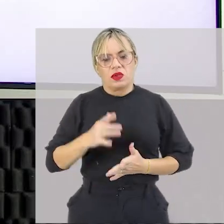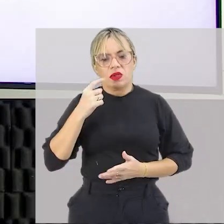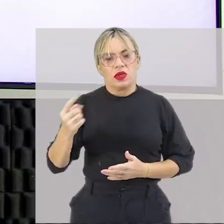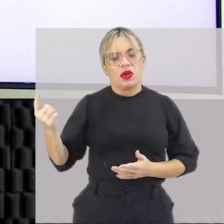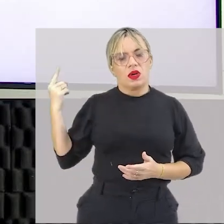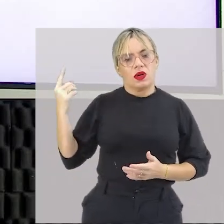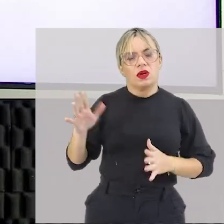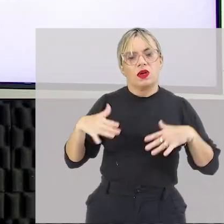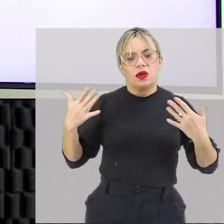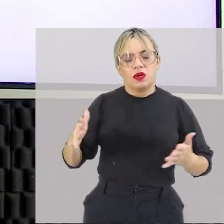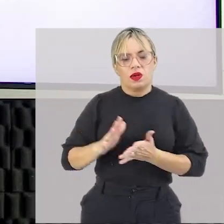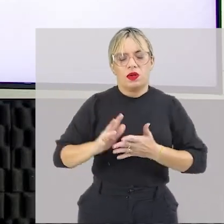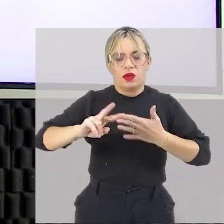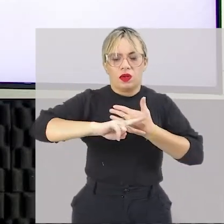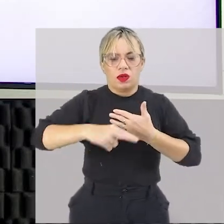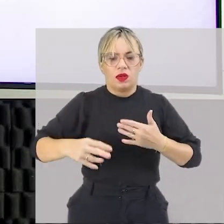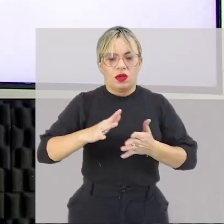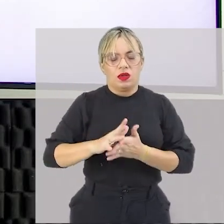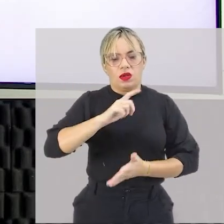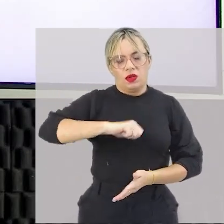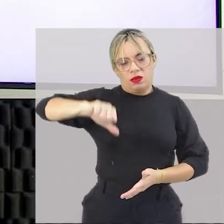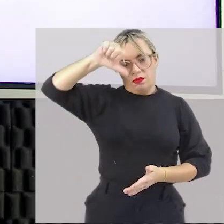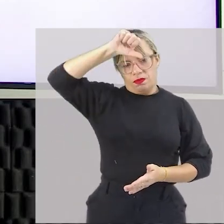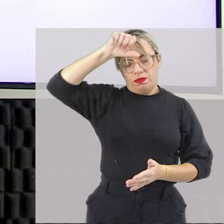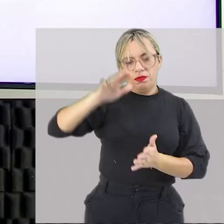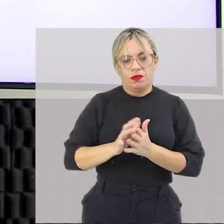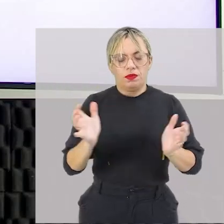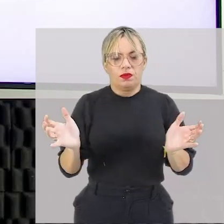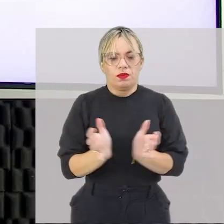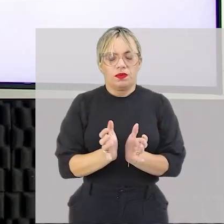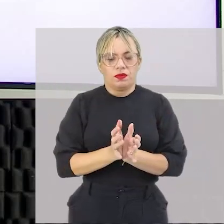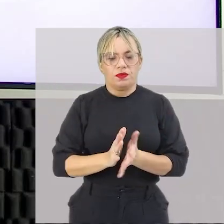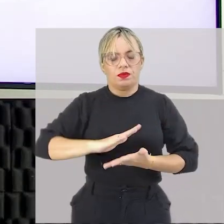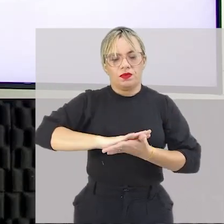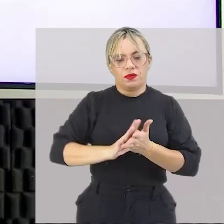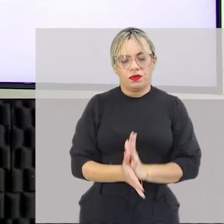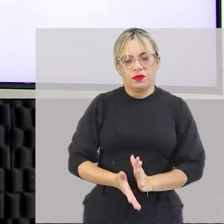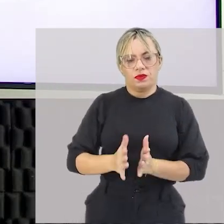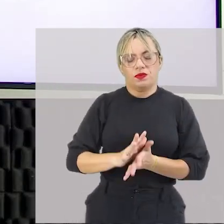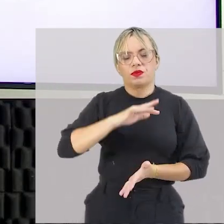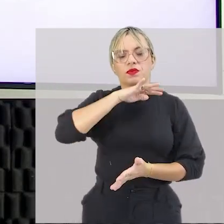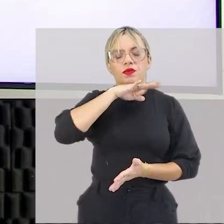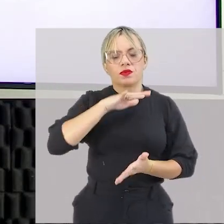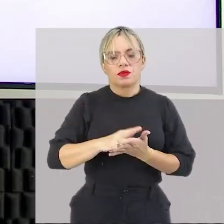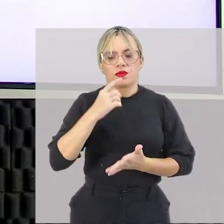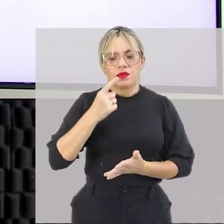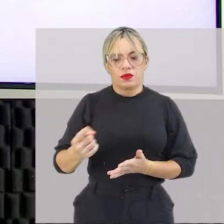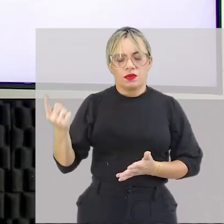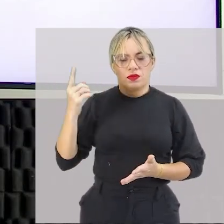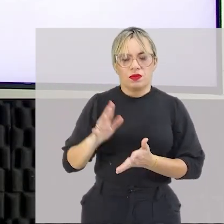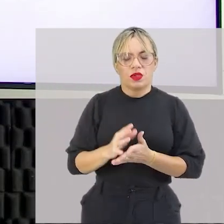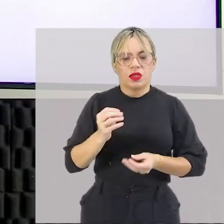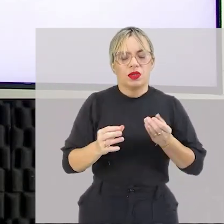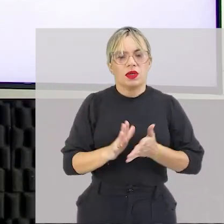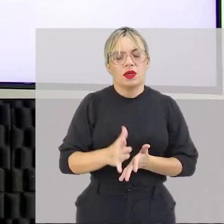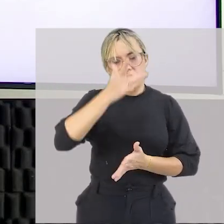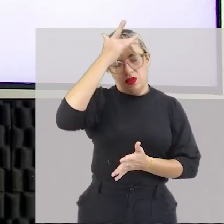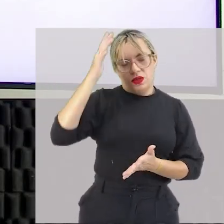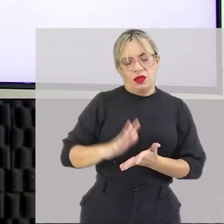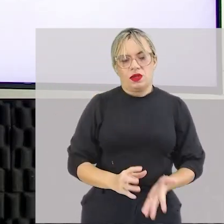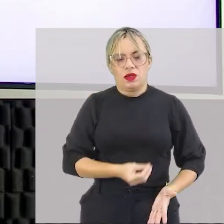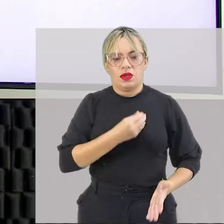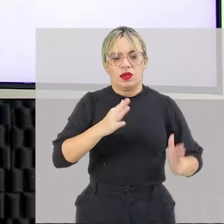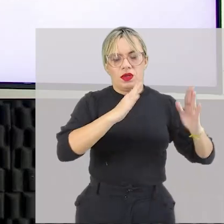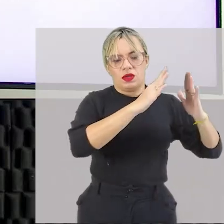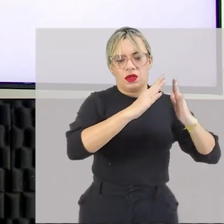Então essa seria a consequência desse estigma, dessa visão depreciativa, negativa, sobre o morador de favela